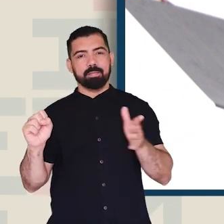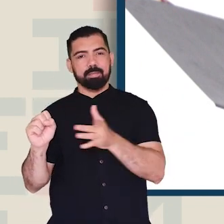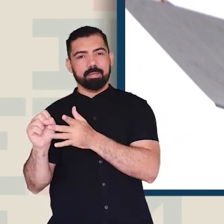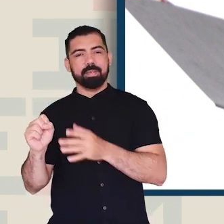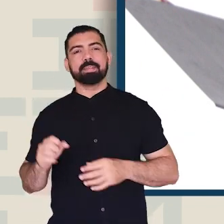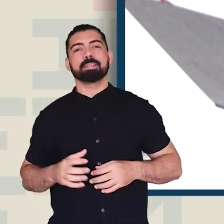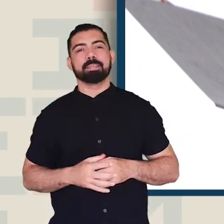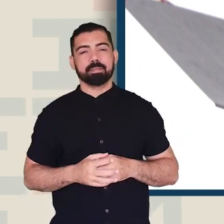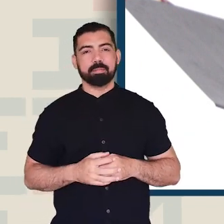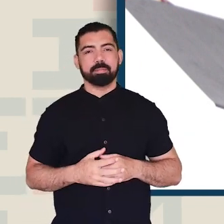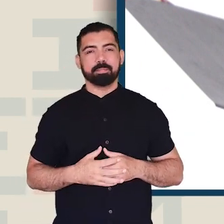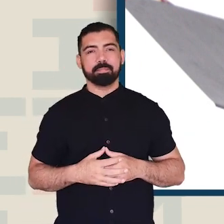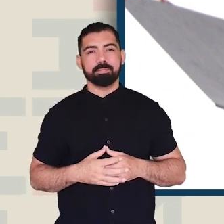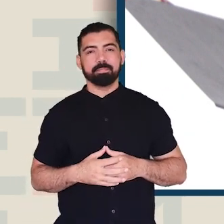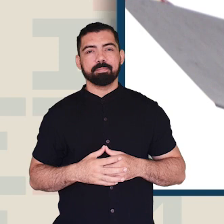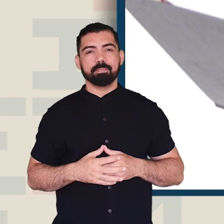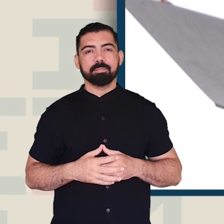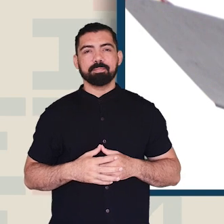12 notas, né?